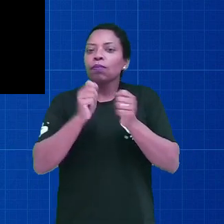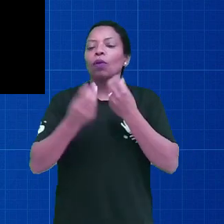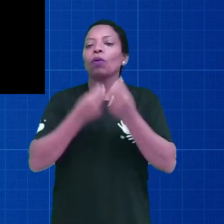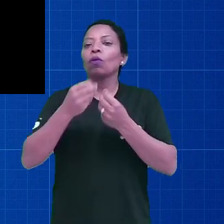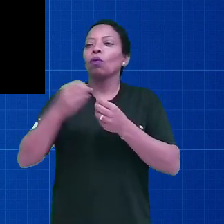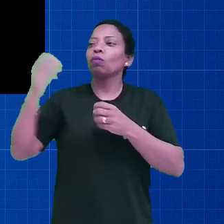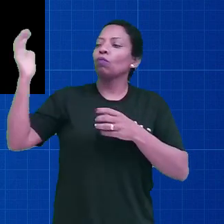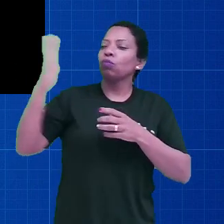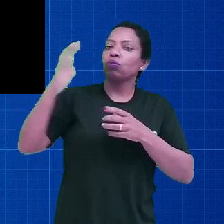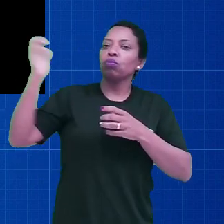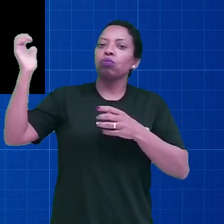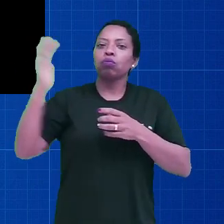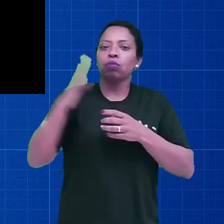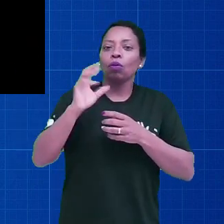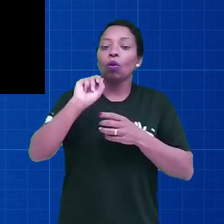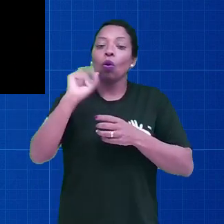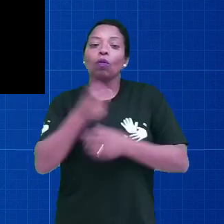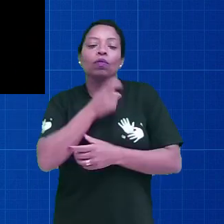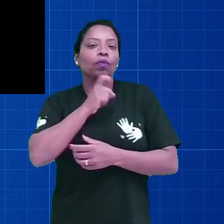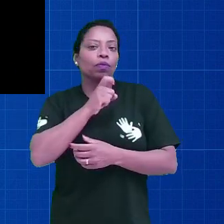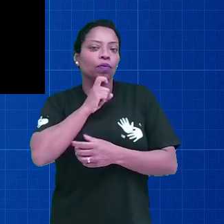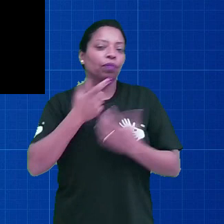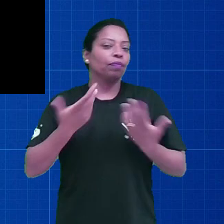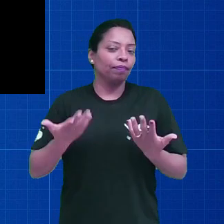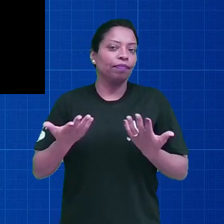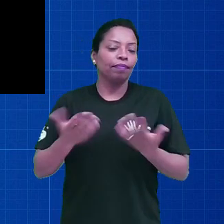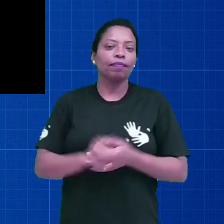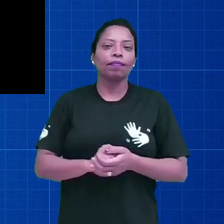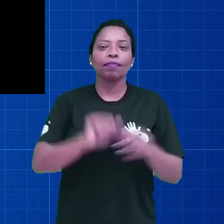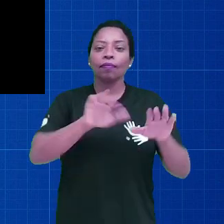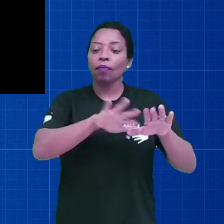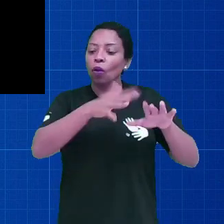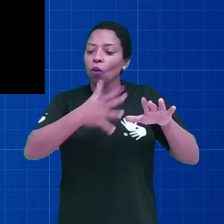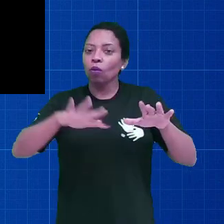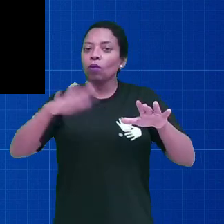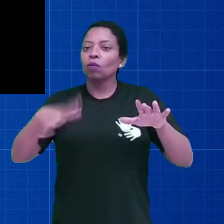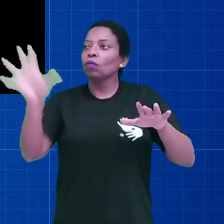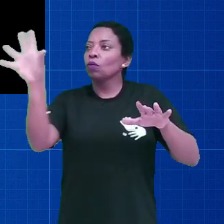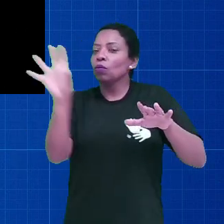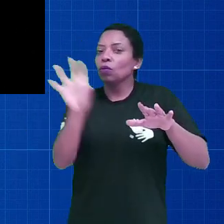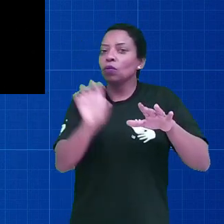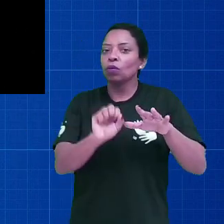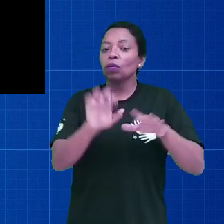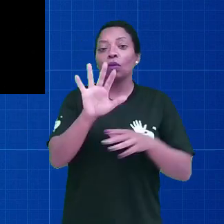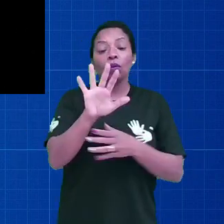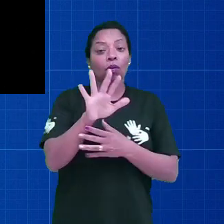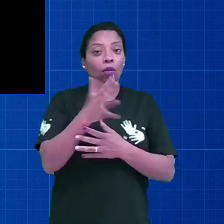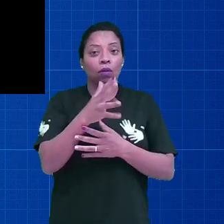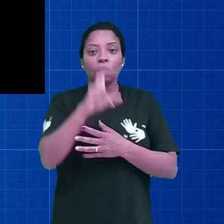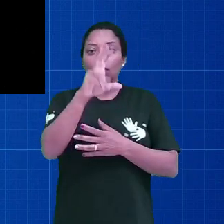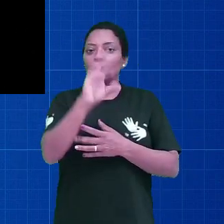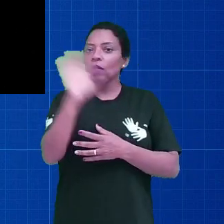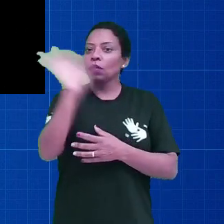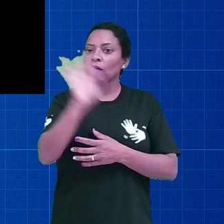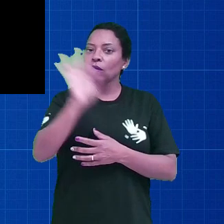resfriamento. Os oceanos absorvem praticamente 50% do CO2 produzido pelas atividades